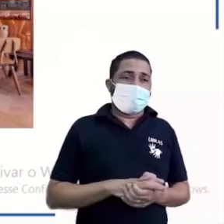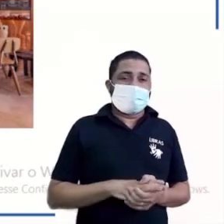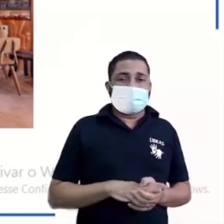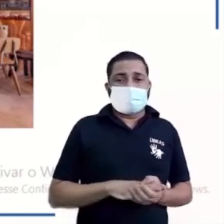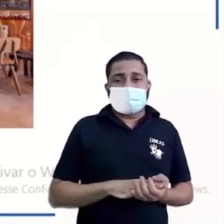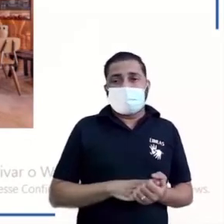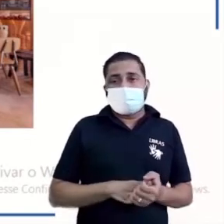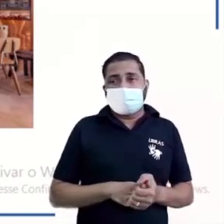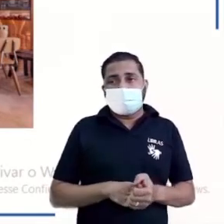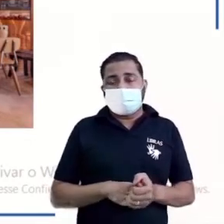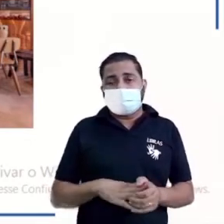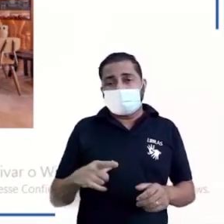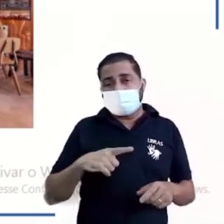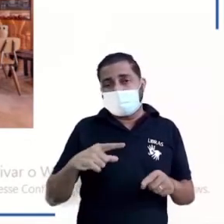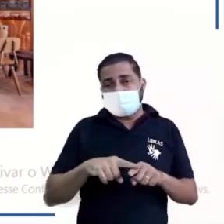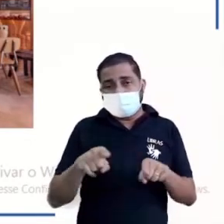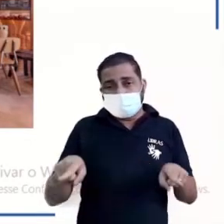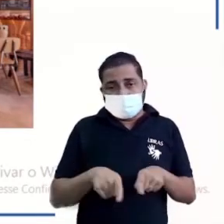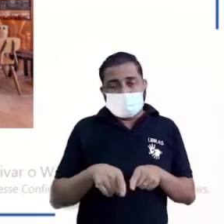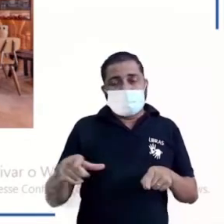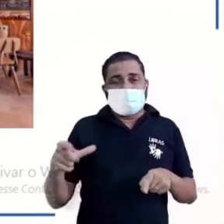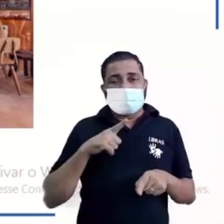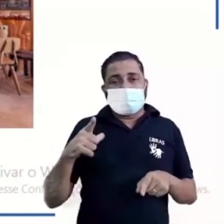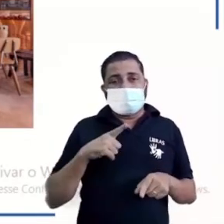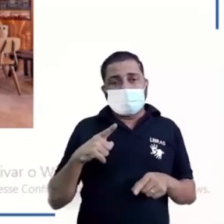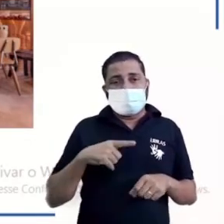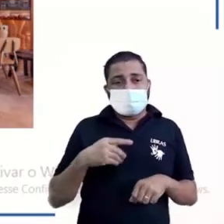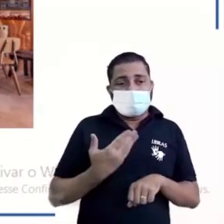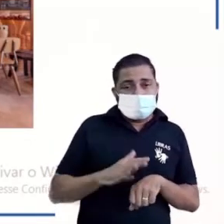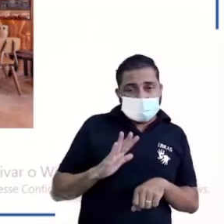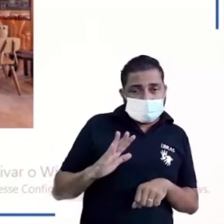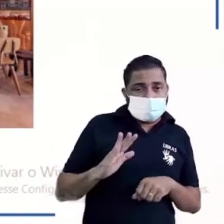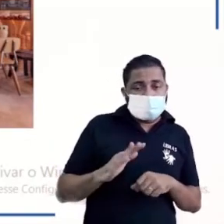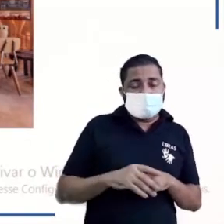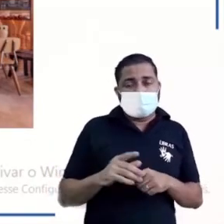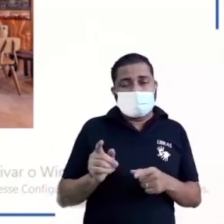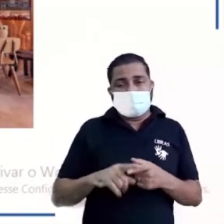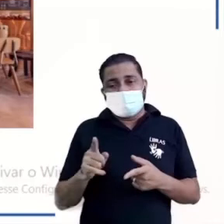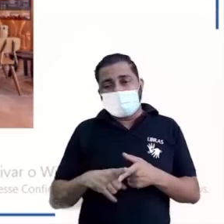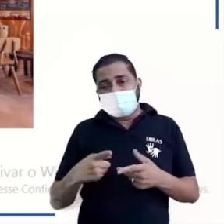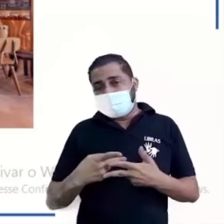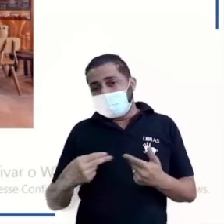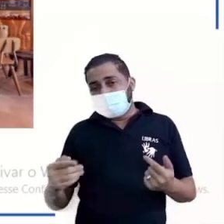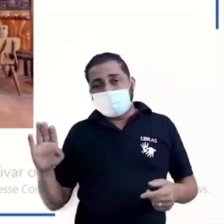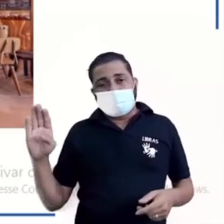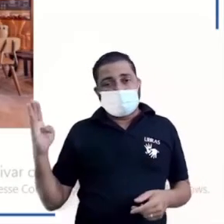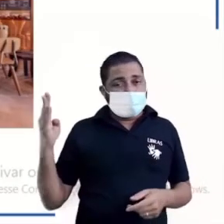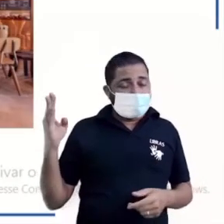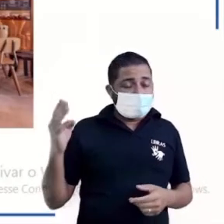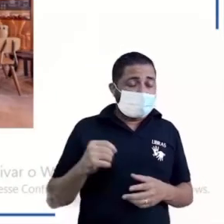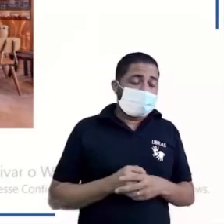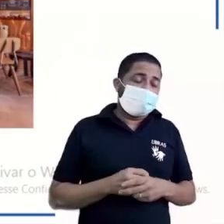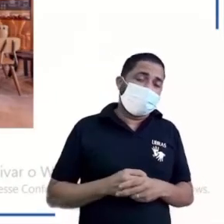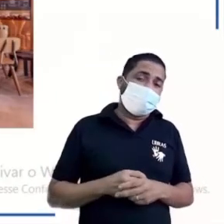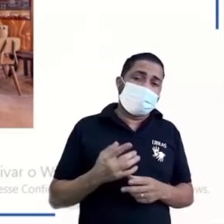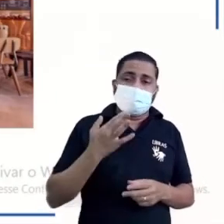uma sala onde você tem um predomínio do branco e de texturas de madeira, né?